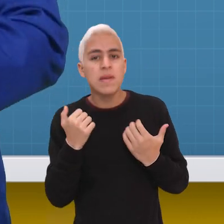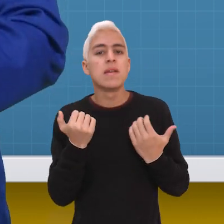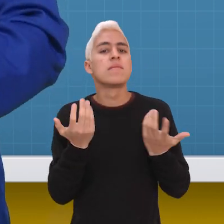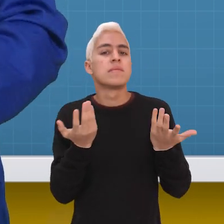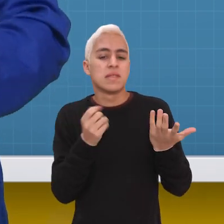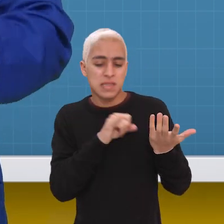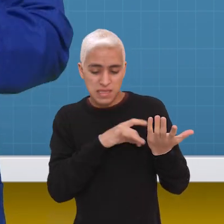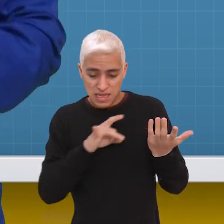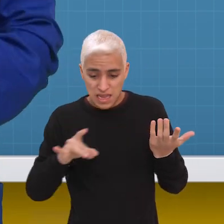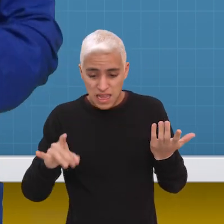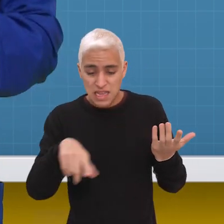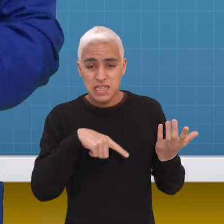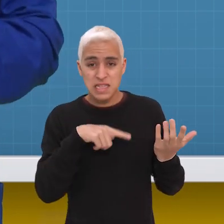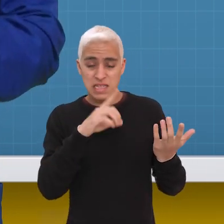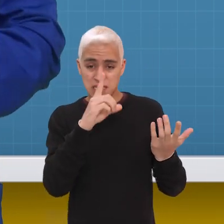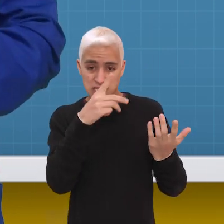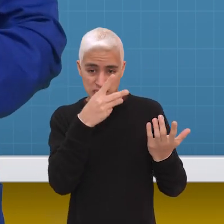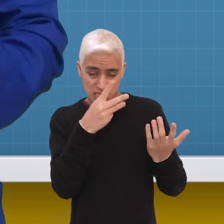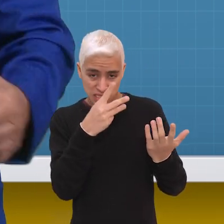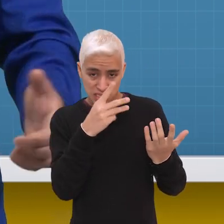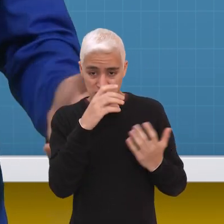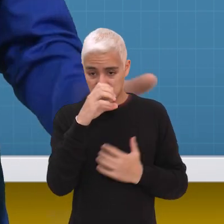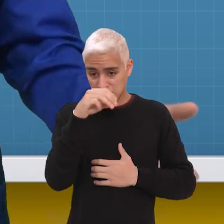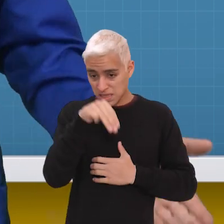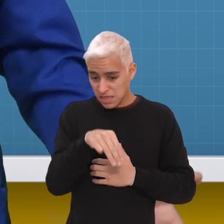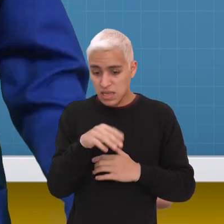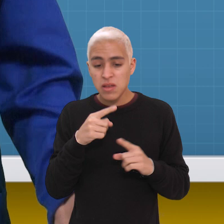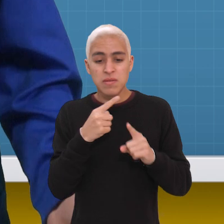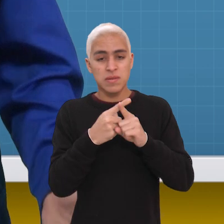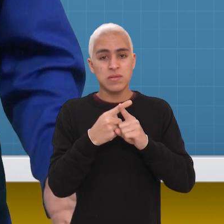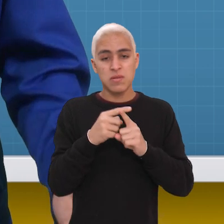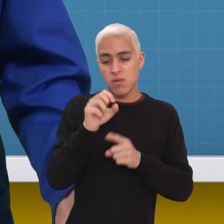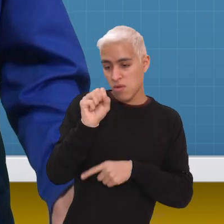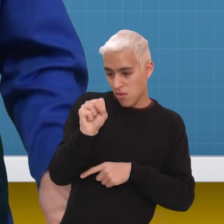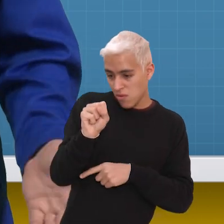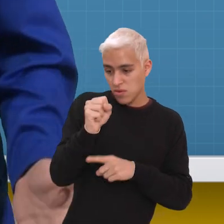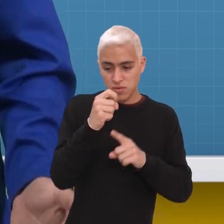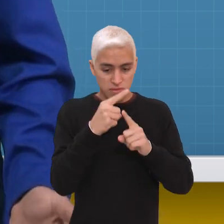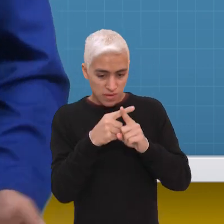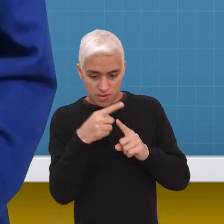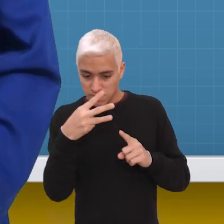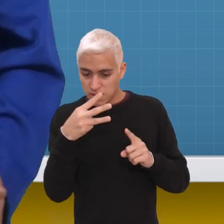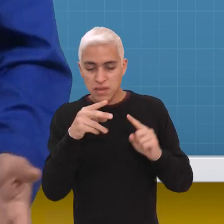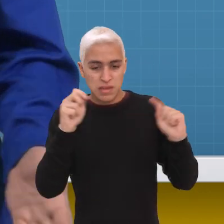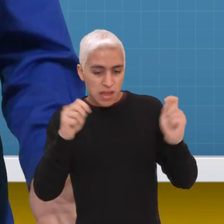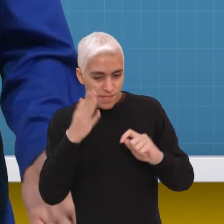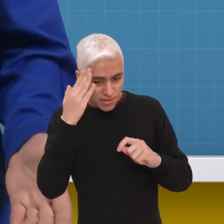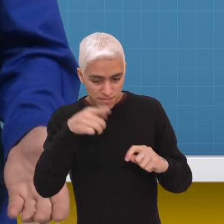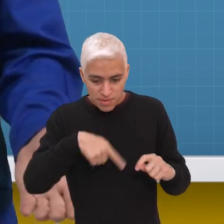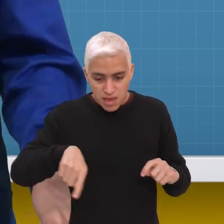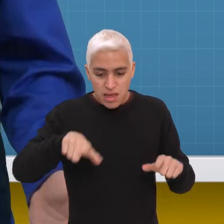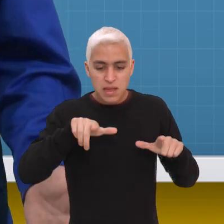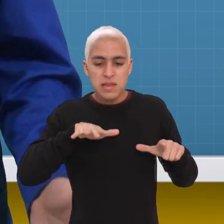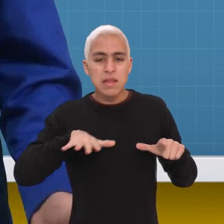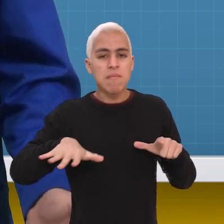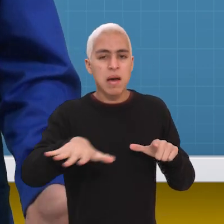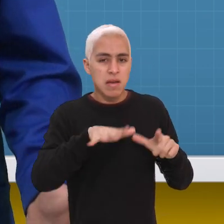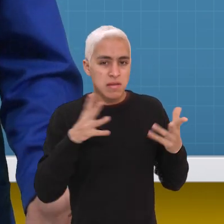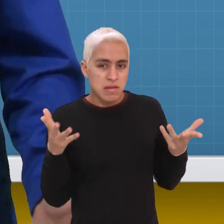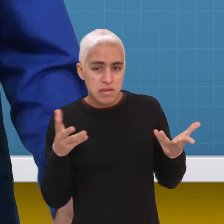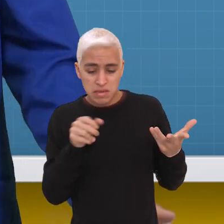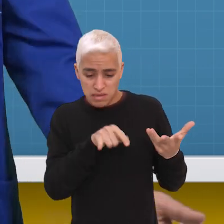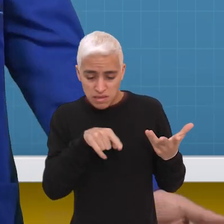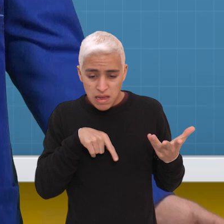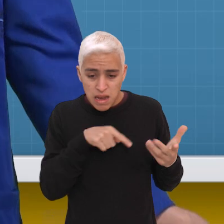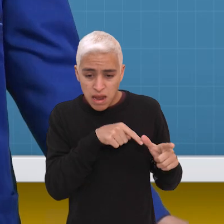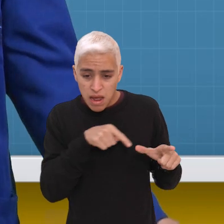saber, professor, se cada casa tiver 3 centímetros? Então é só multiplicar o 8 pelo 3. Eu vou saber qual é o tamanho do tabuleiro.